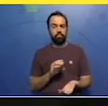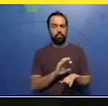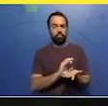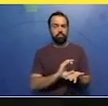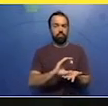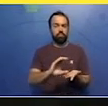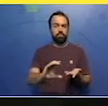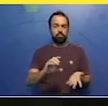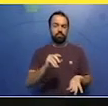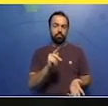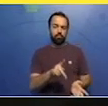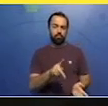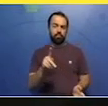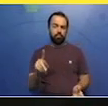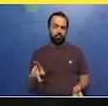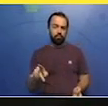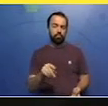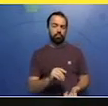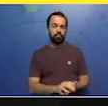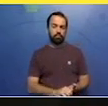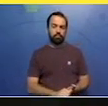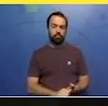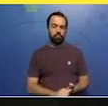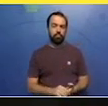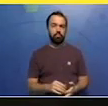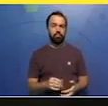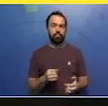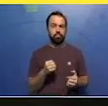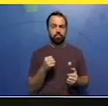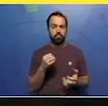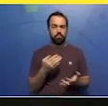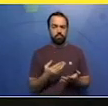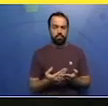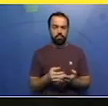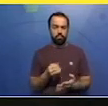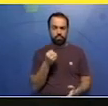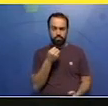o professor ou professora da sua escola. Bons estudos e cuidem-se muito!